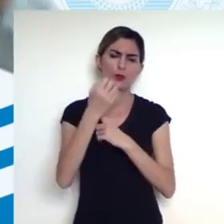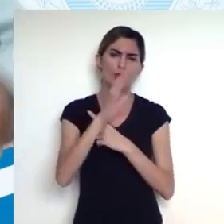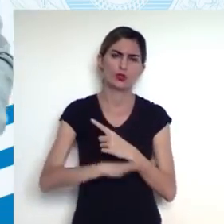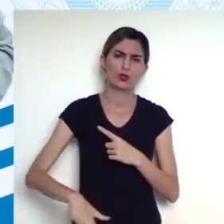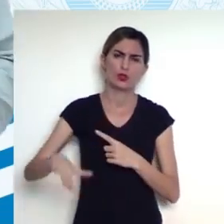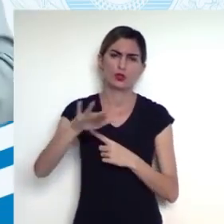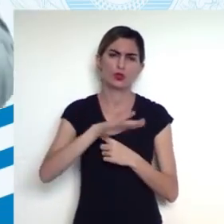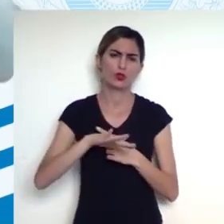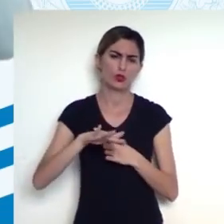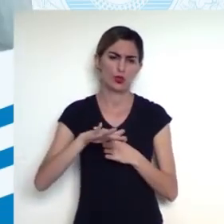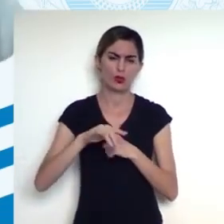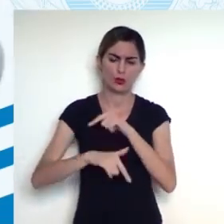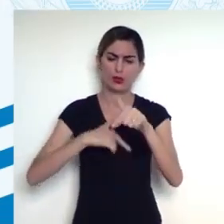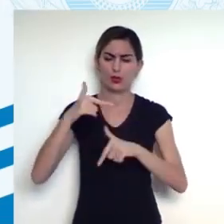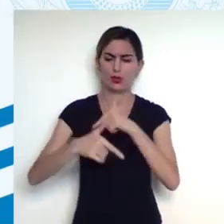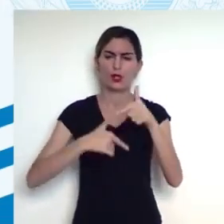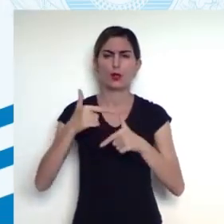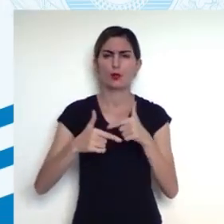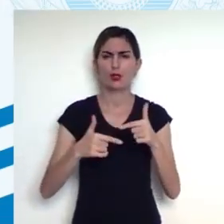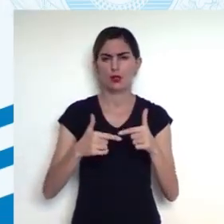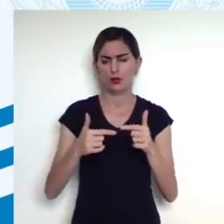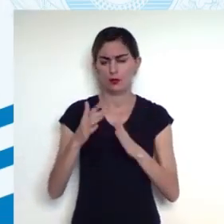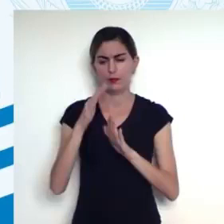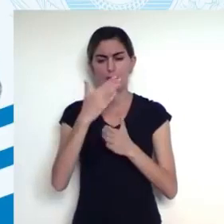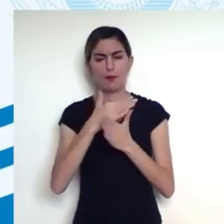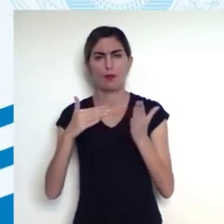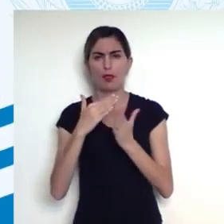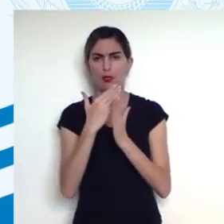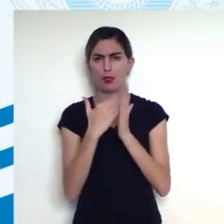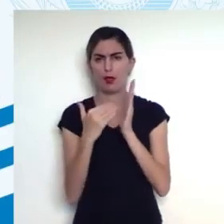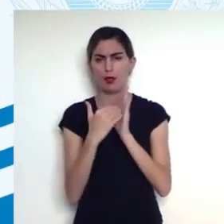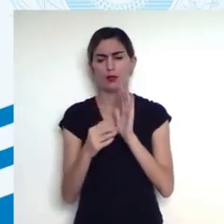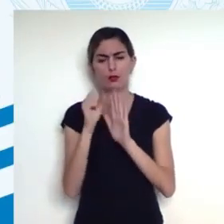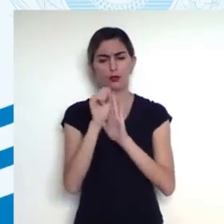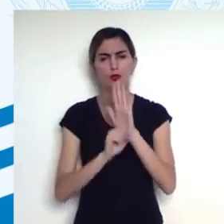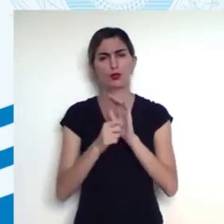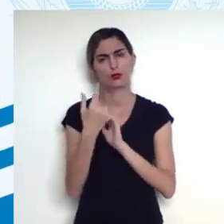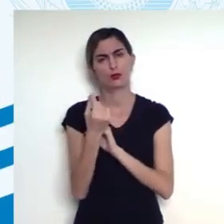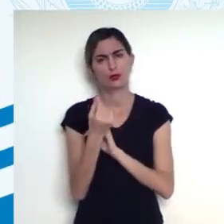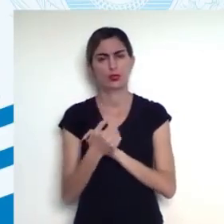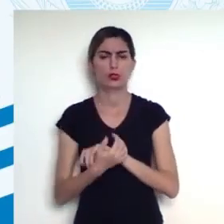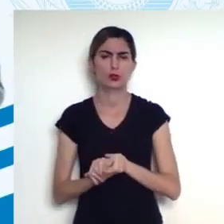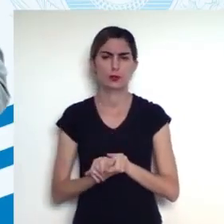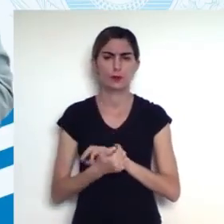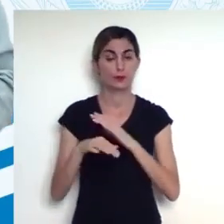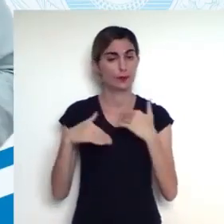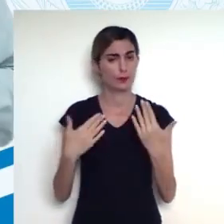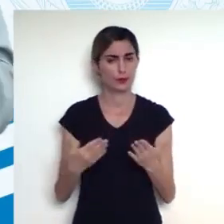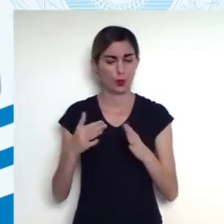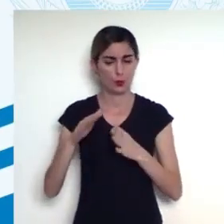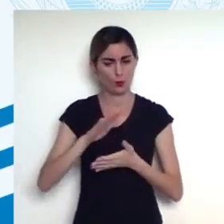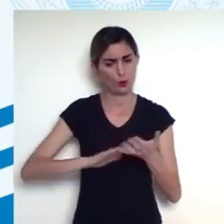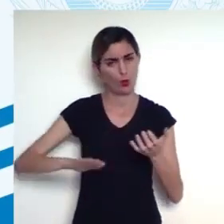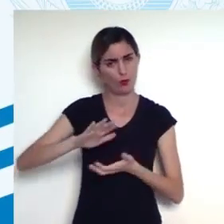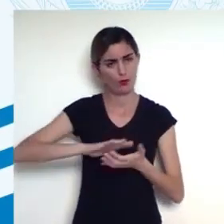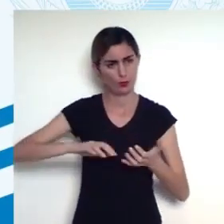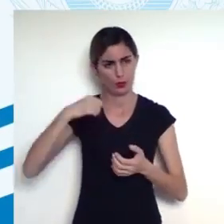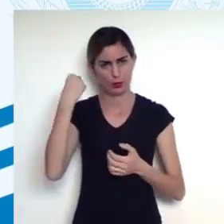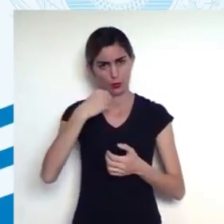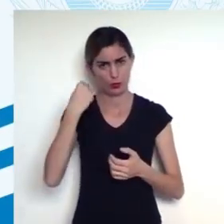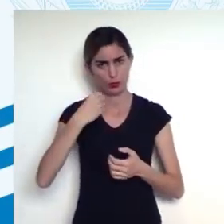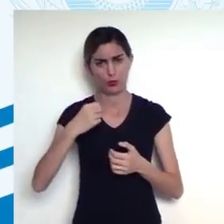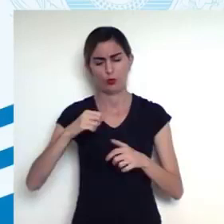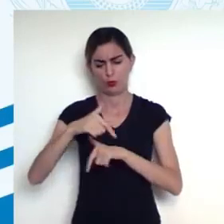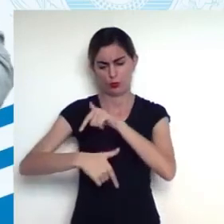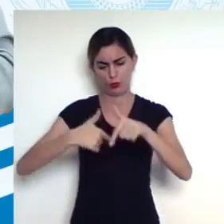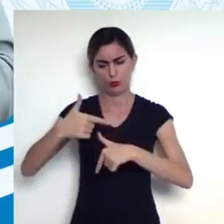sociais, sindicais, trabalhistas na primeira metade do século XX? Então, movimento operário. Então,